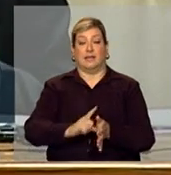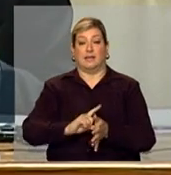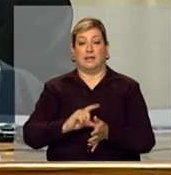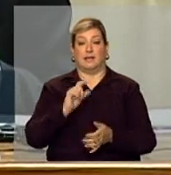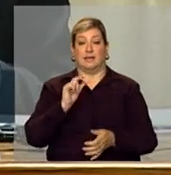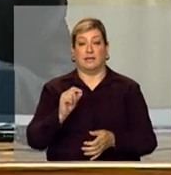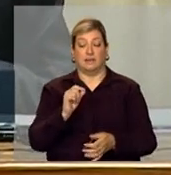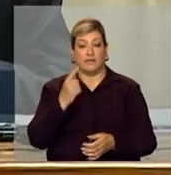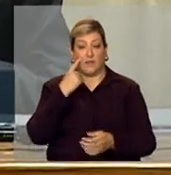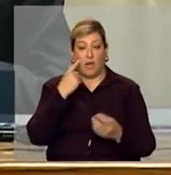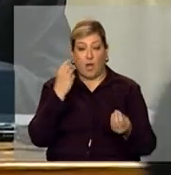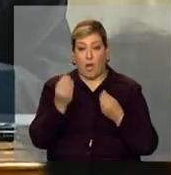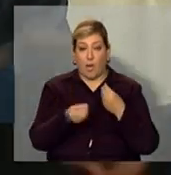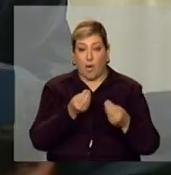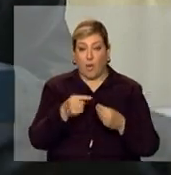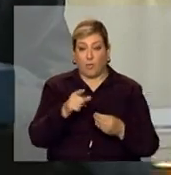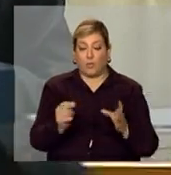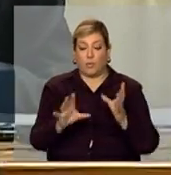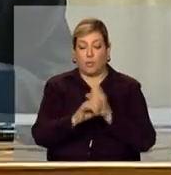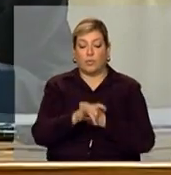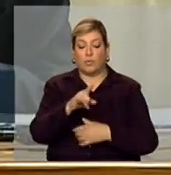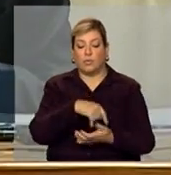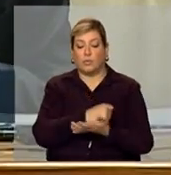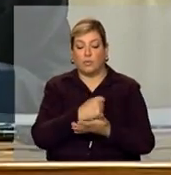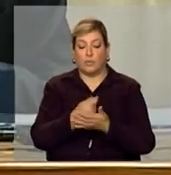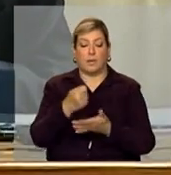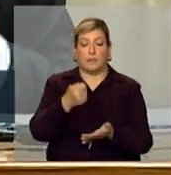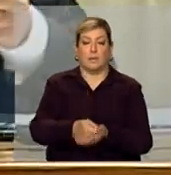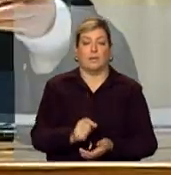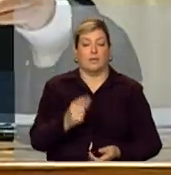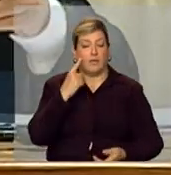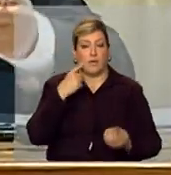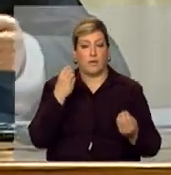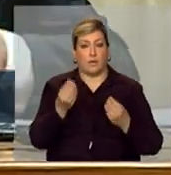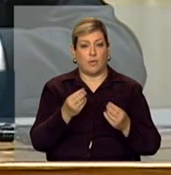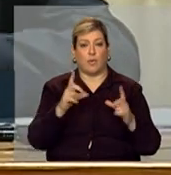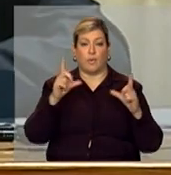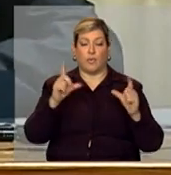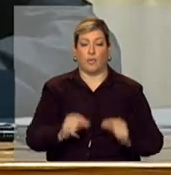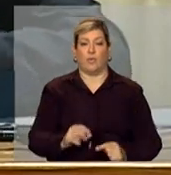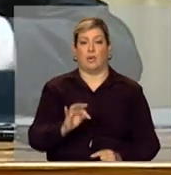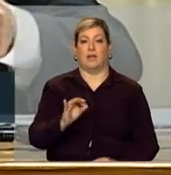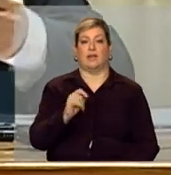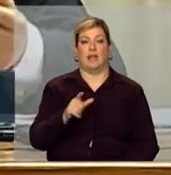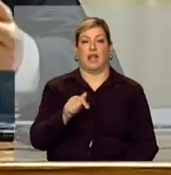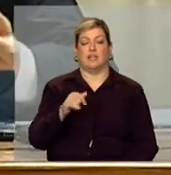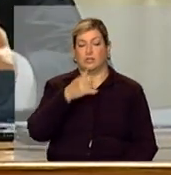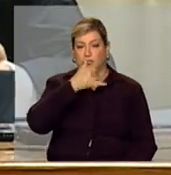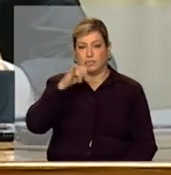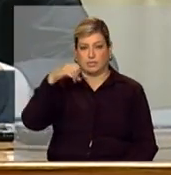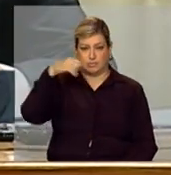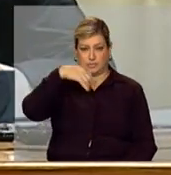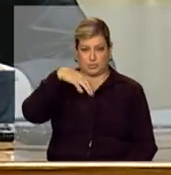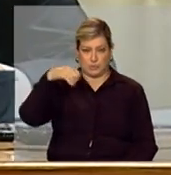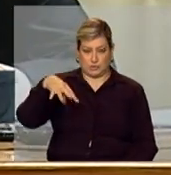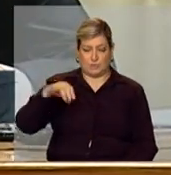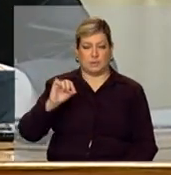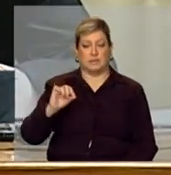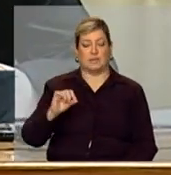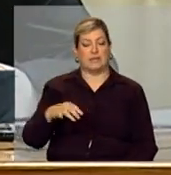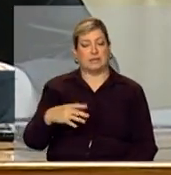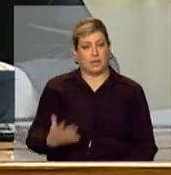da depreciação desses contratos com a a redução da tarifa de energia elétrica portanto